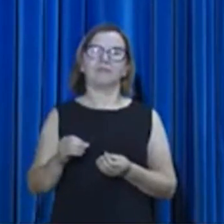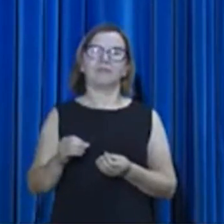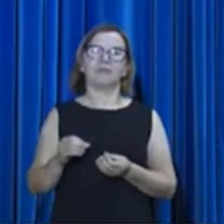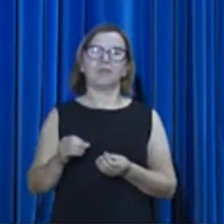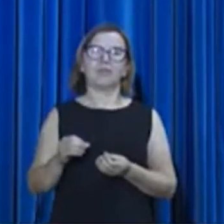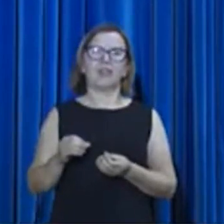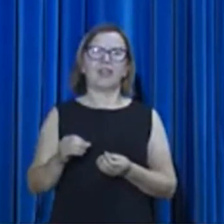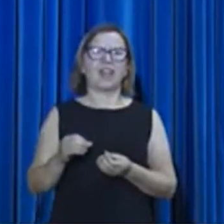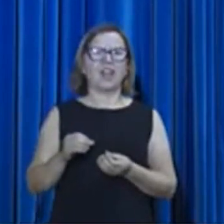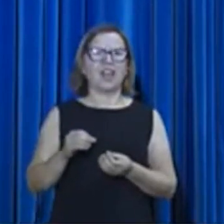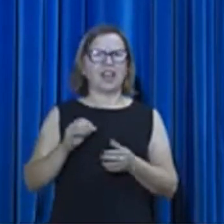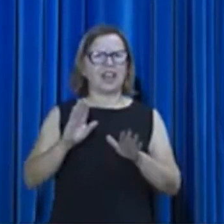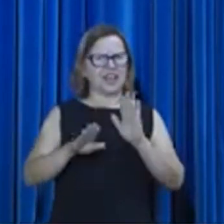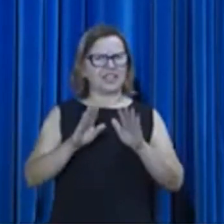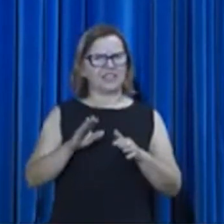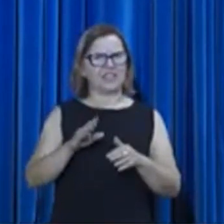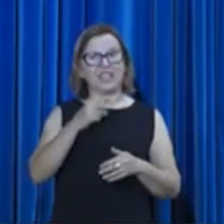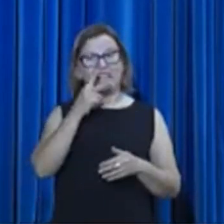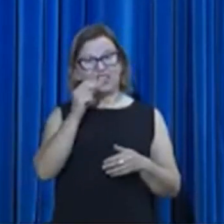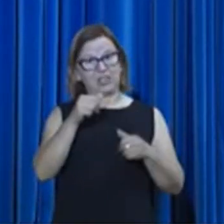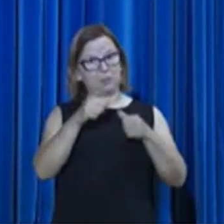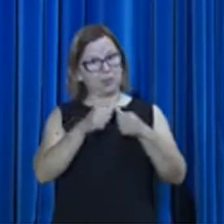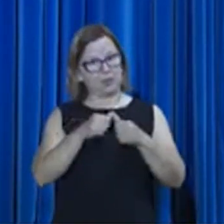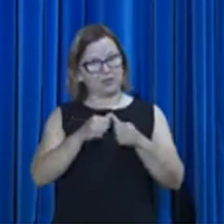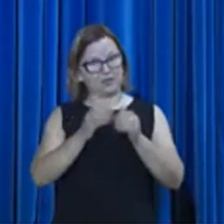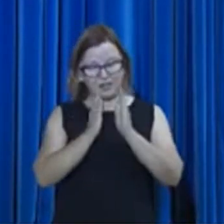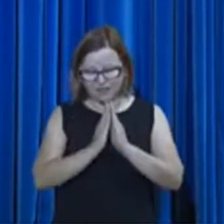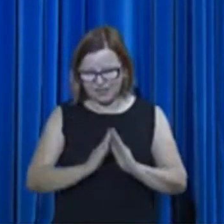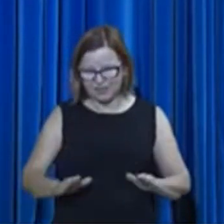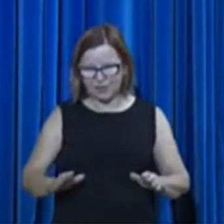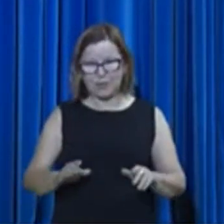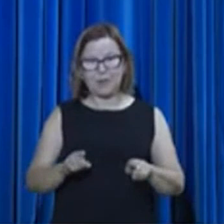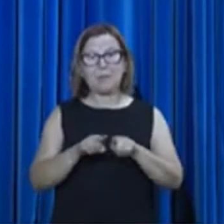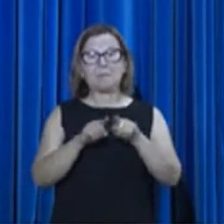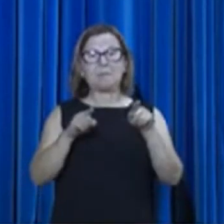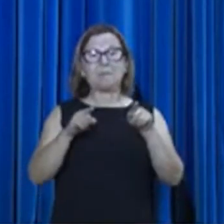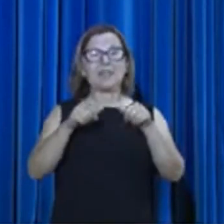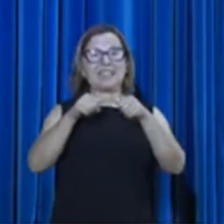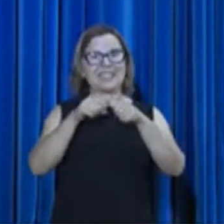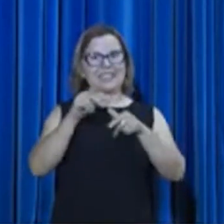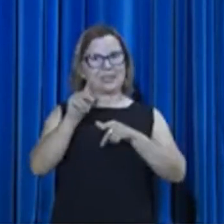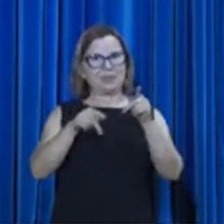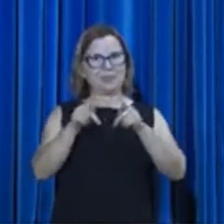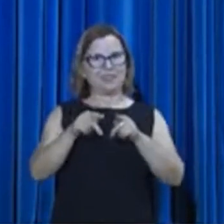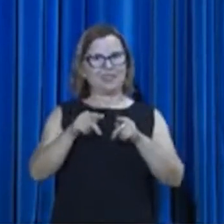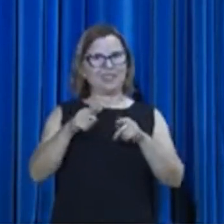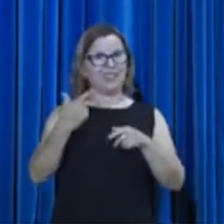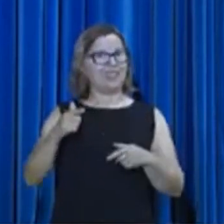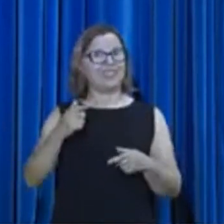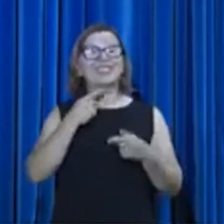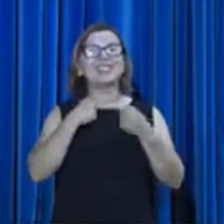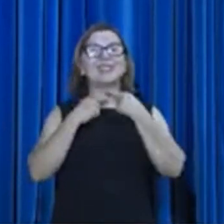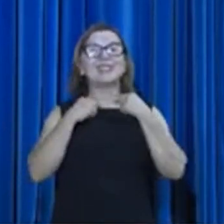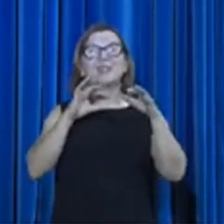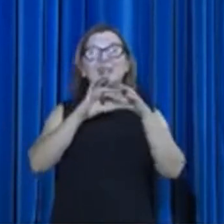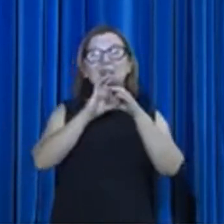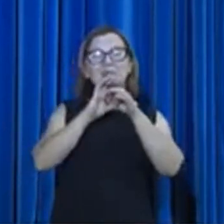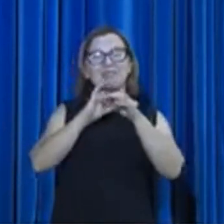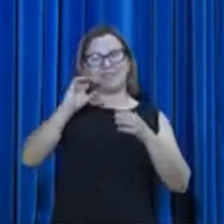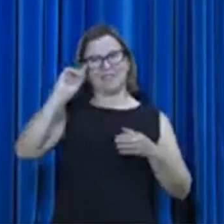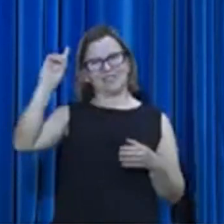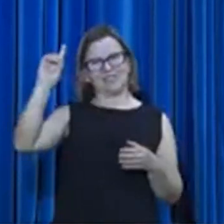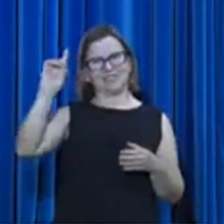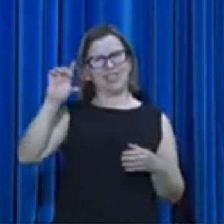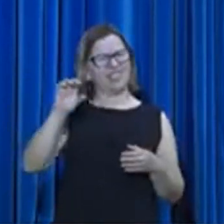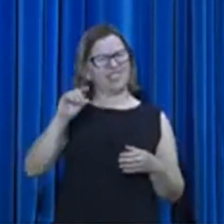adoração. Essas pessoas não têm desejo de comunhão com Deus. Simplesmente de um